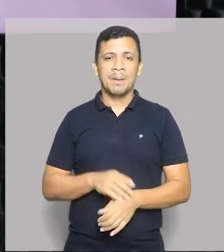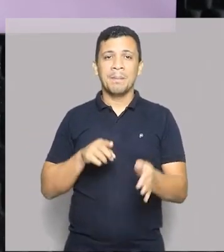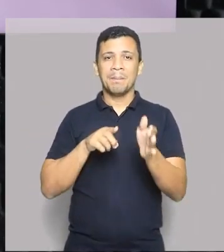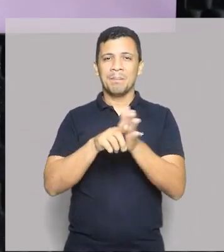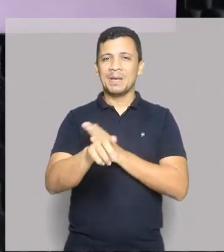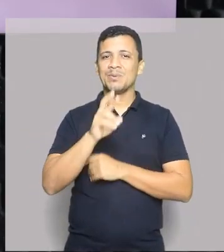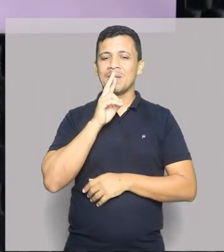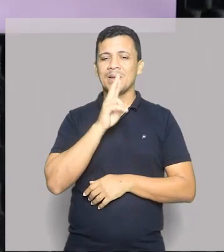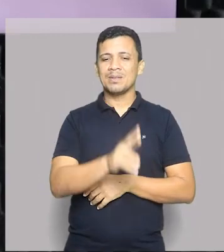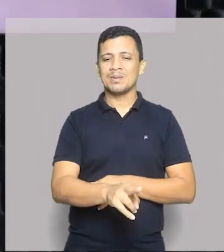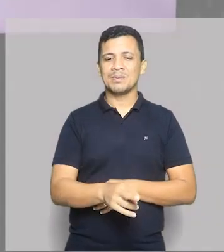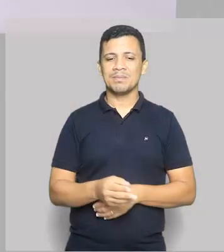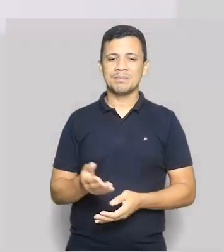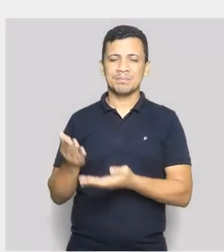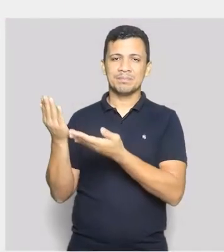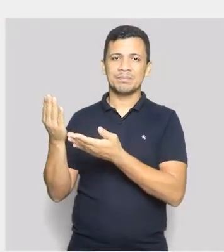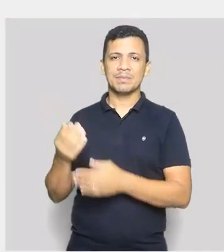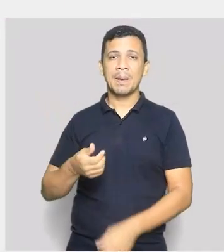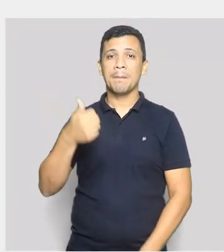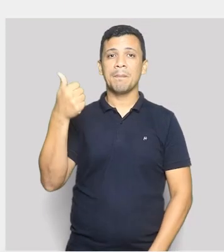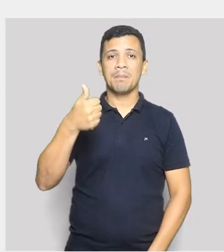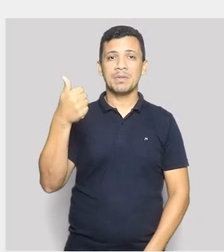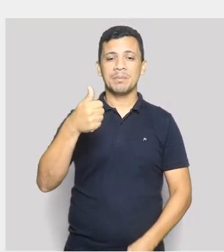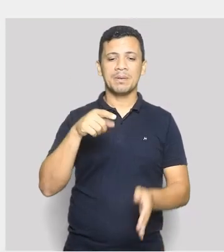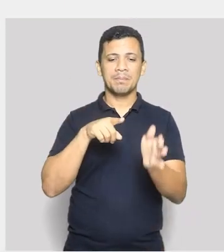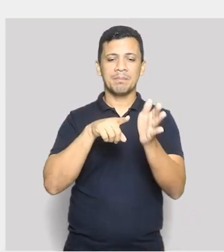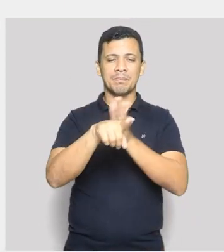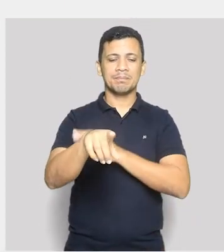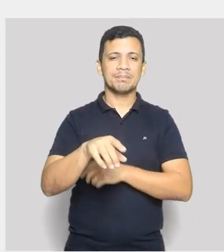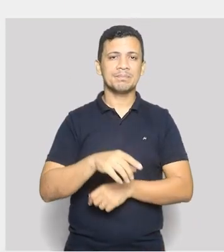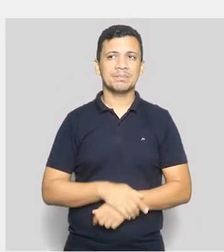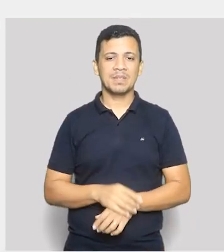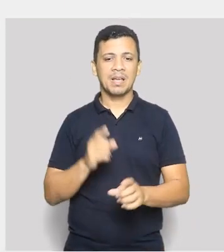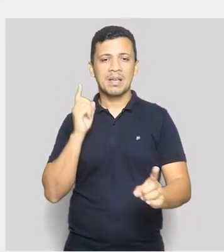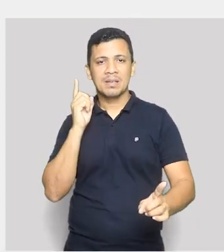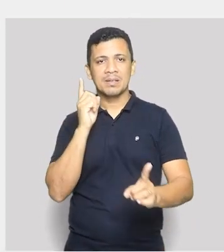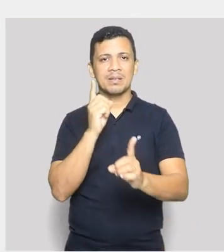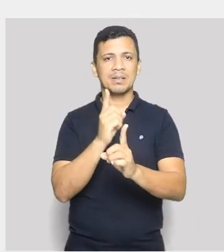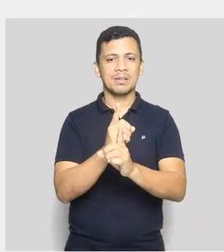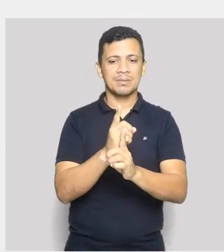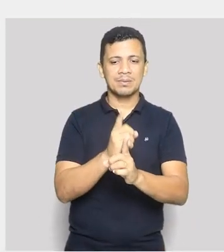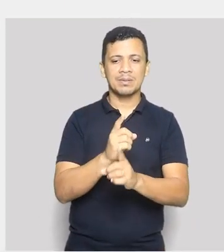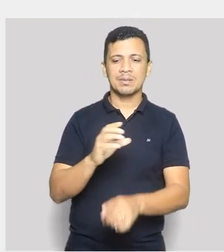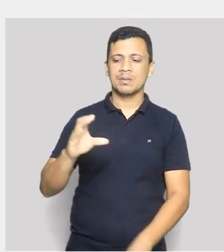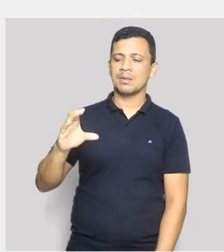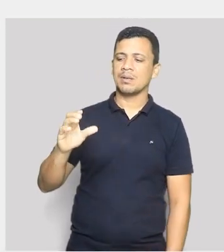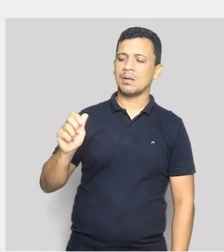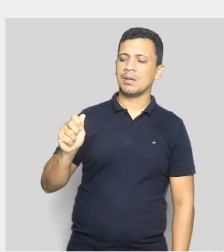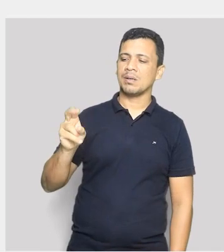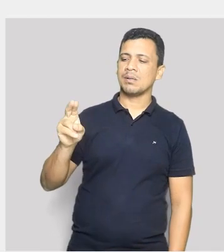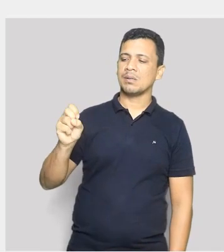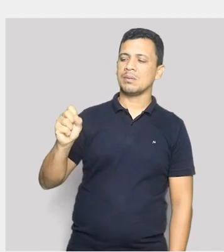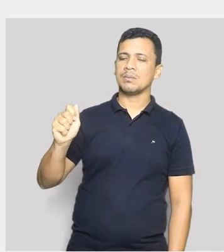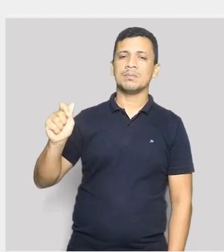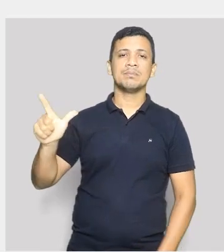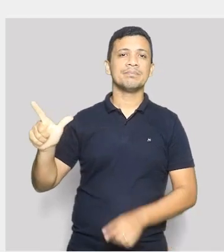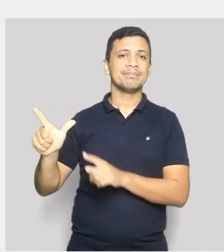as questões. Primeira questão, que aqui a gente identifica uma oração causal,